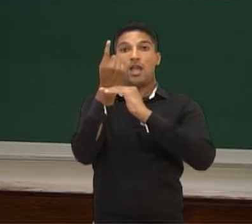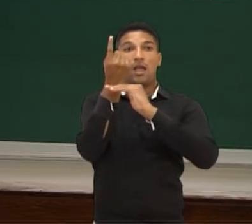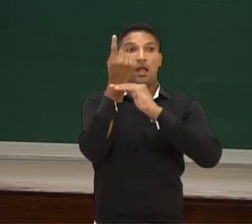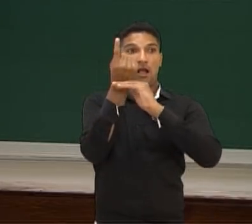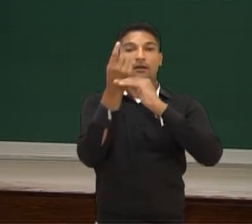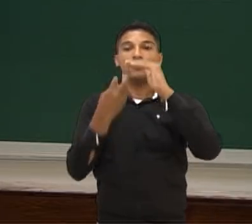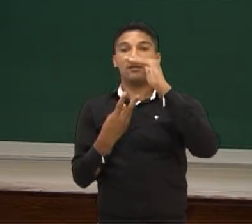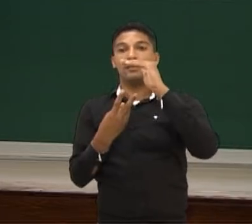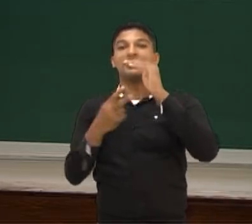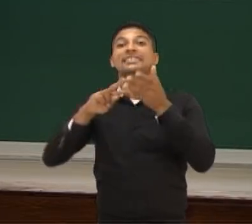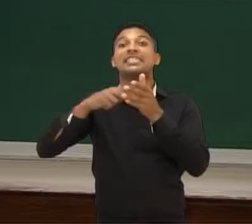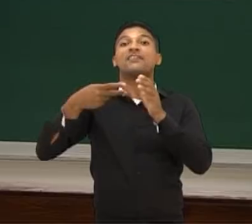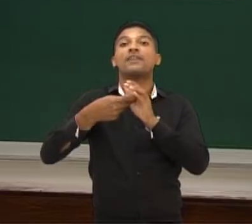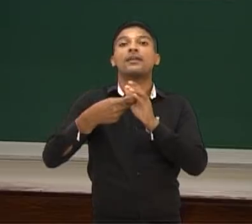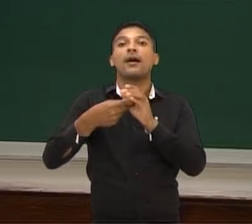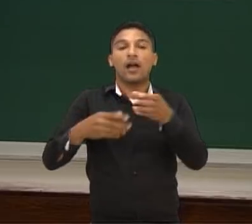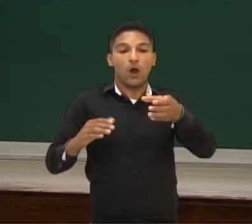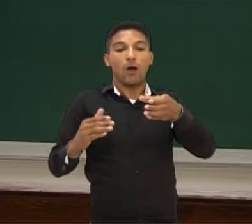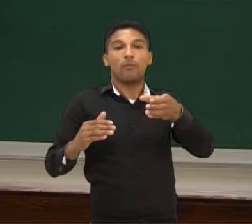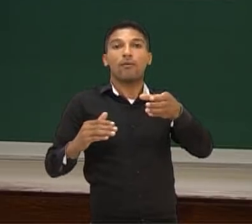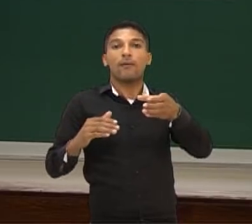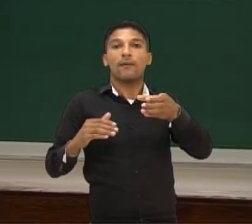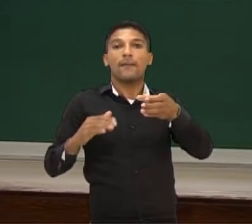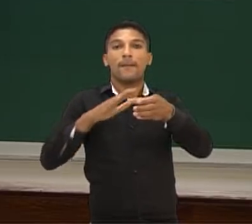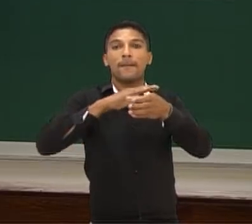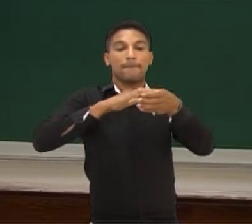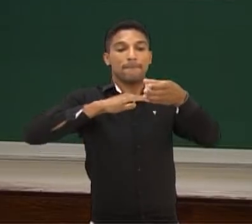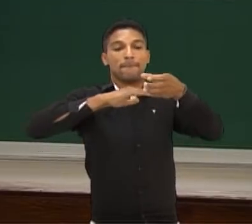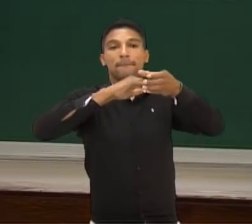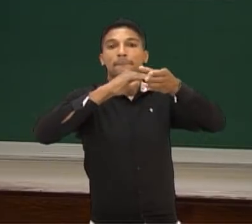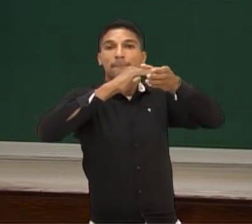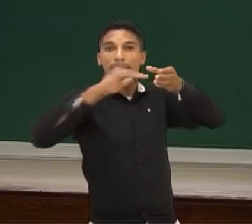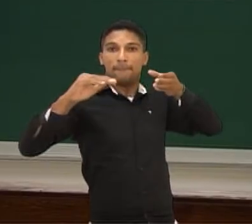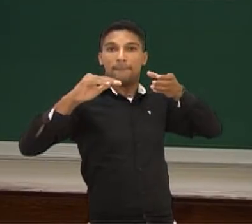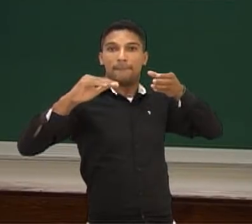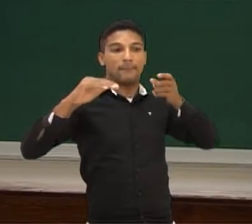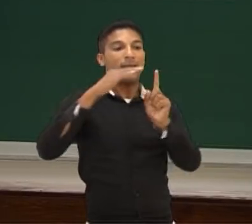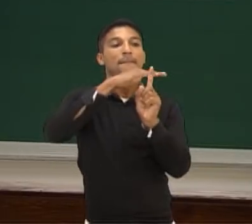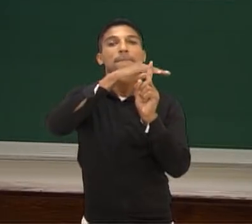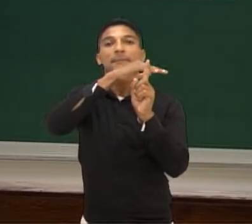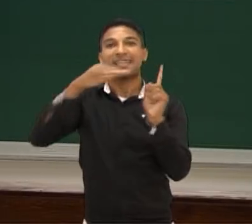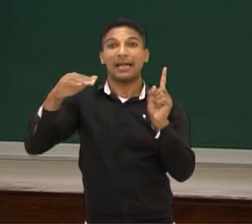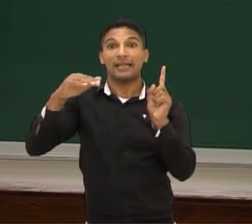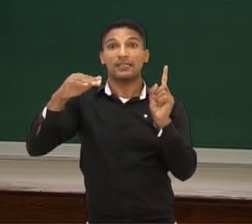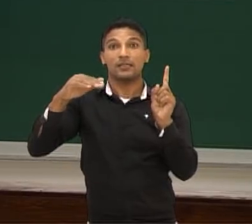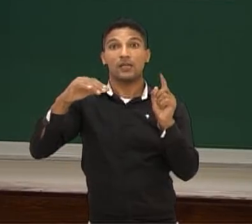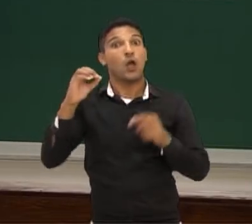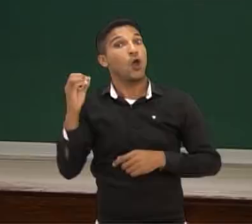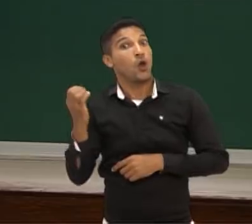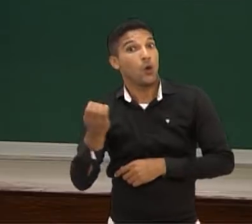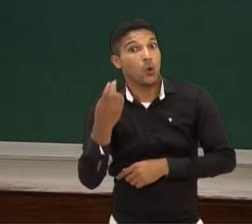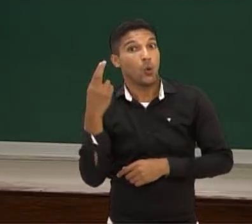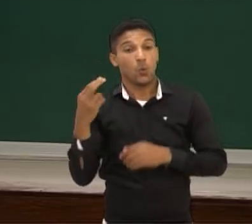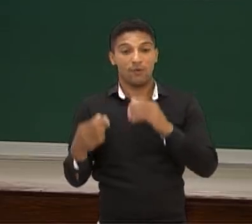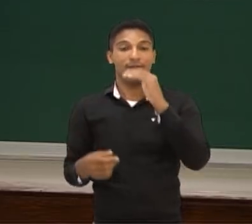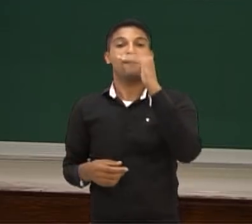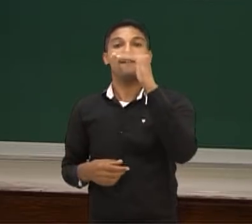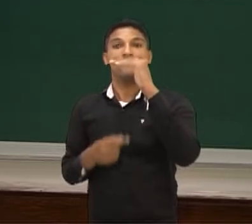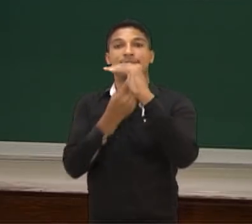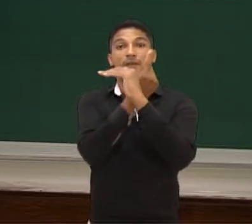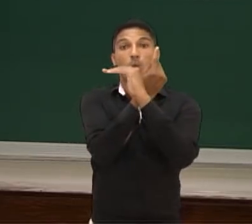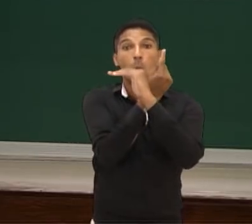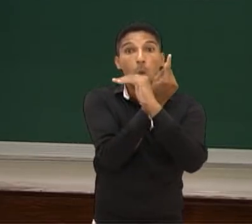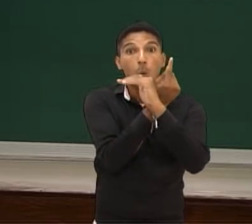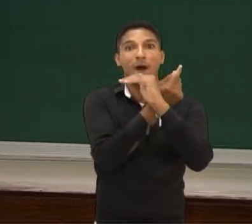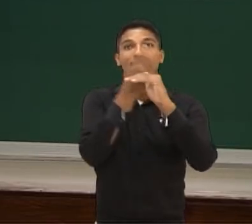elas representam partes que não são inteiras. Não é 1 copo inteiro, é 1 copo inteiro e mais um pouquinho do outro. Ou então é menos que 1 copo.